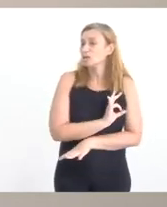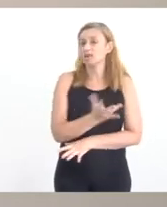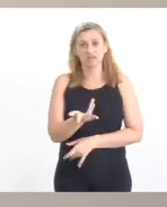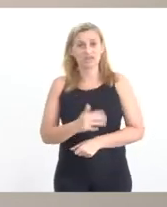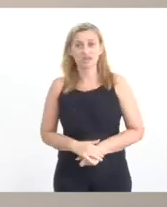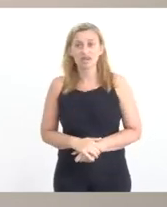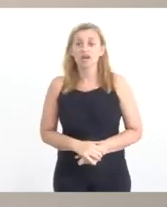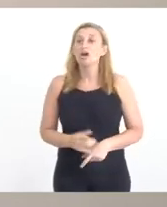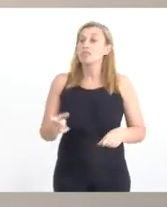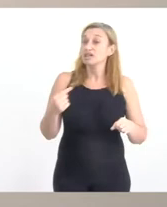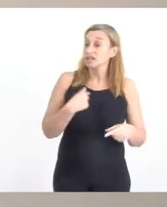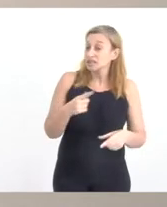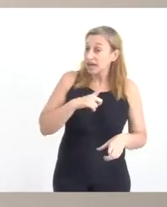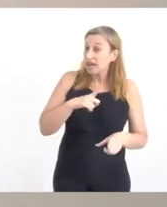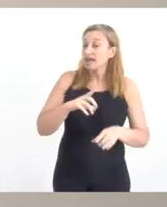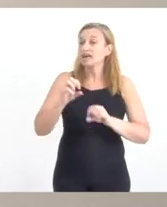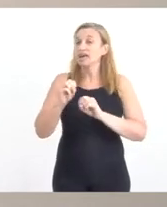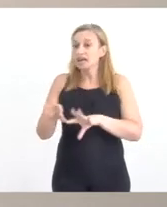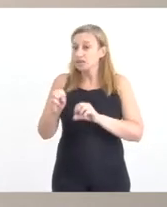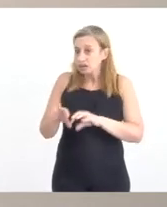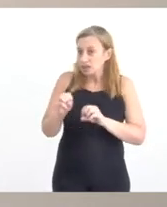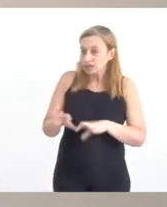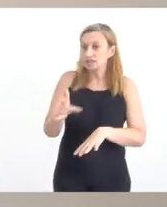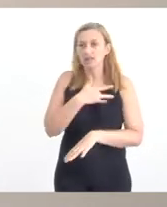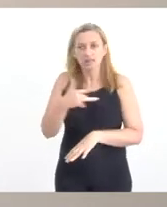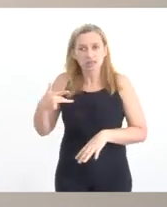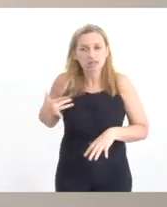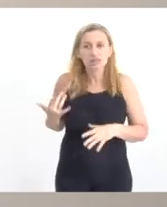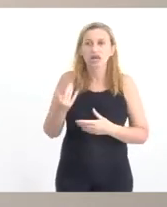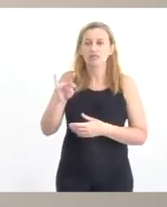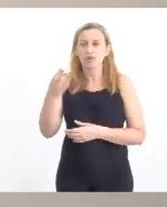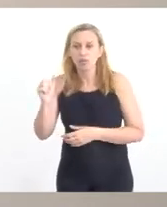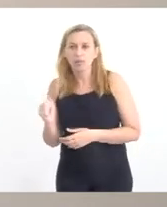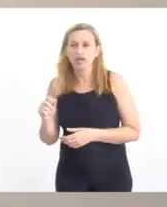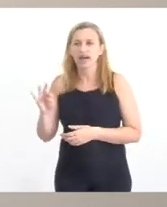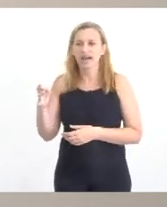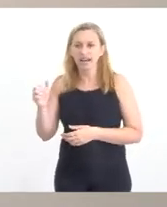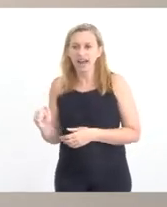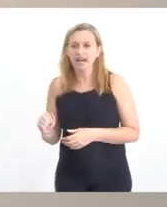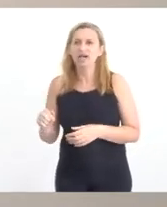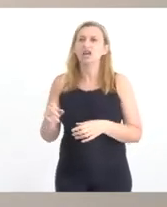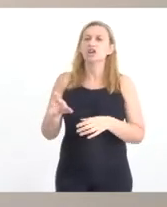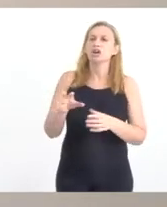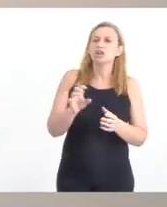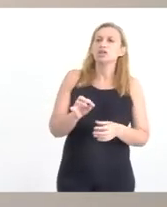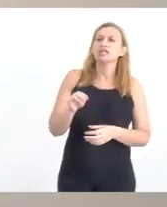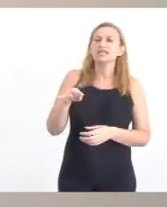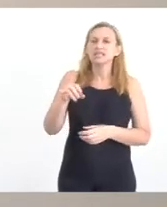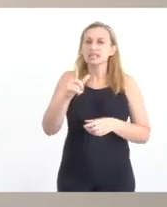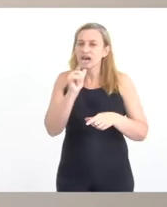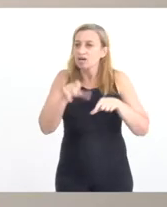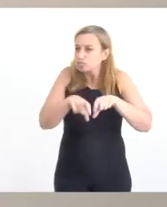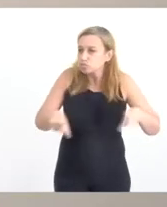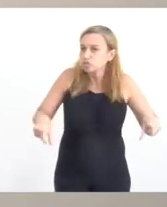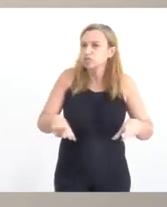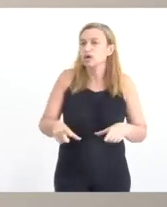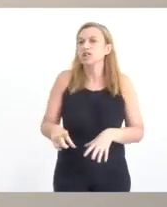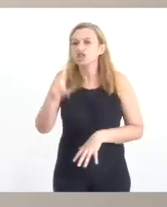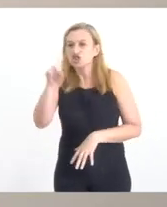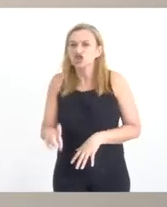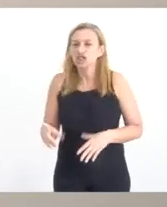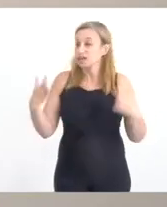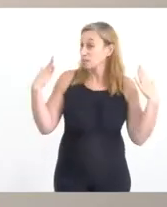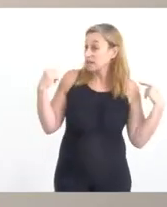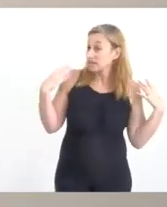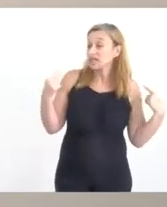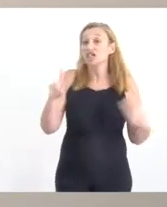porque quando se tem educação quando não se tem saúde quando os ter reforma agrária quando você reforma Urbana quando se de saneamento quando você tem direito